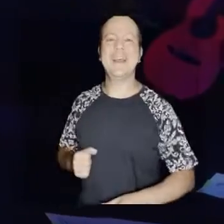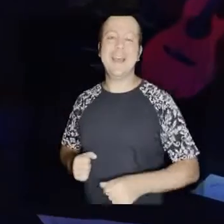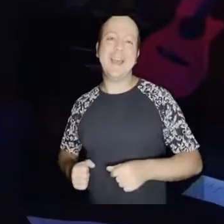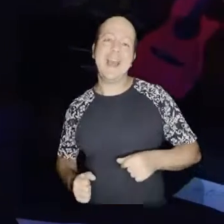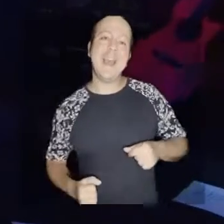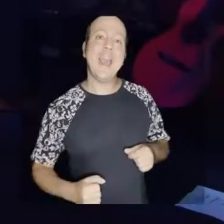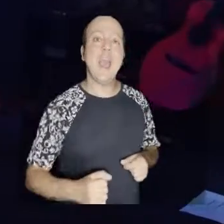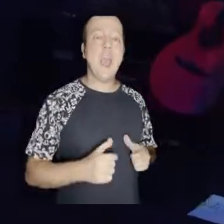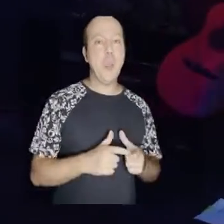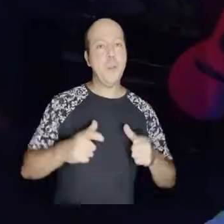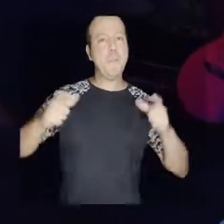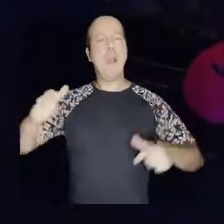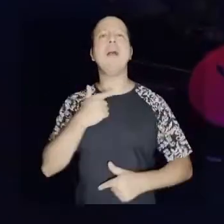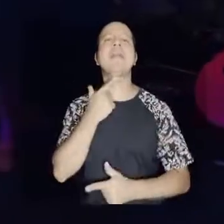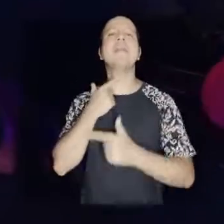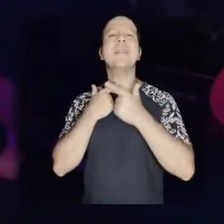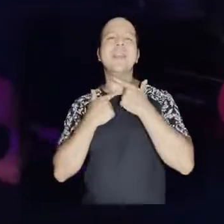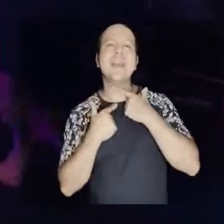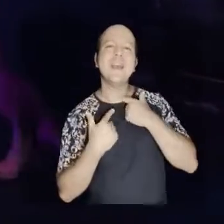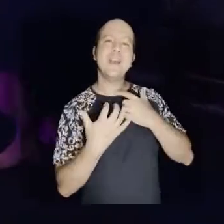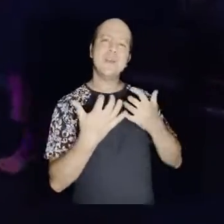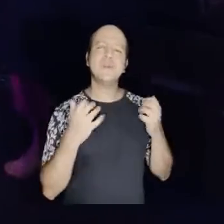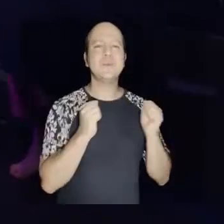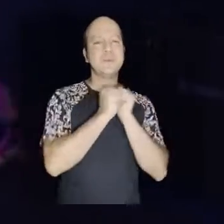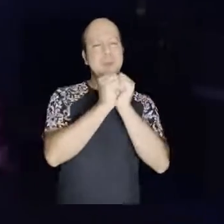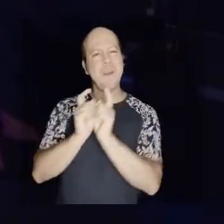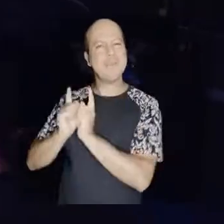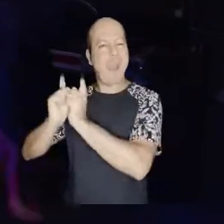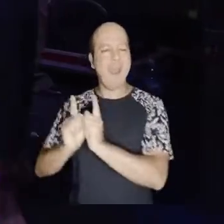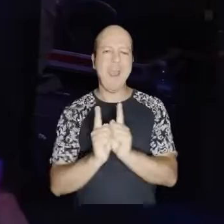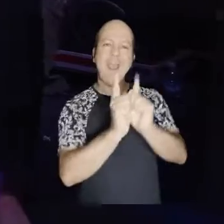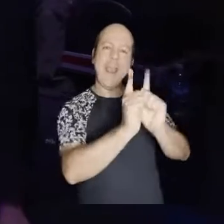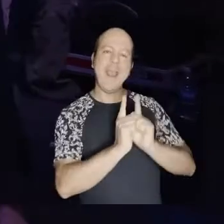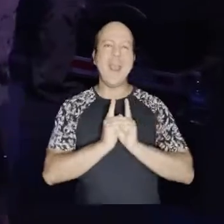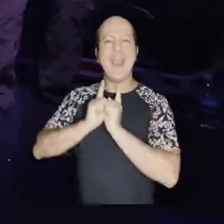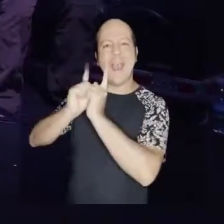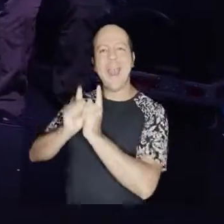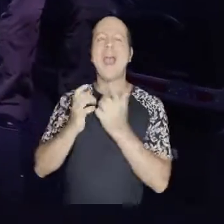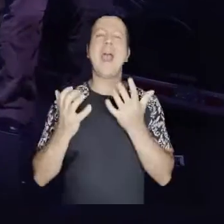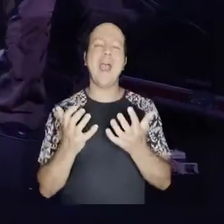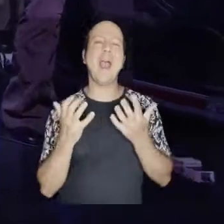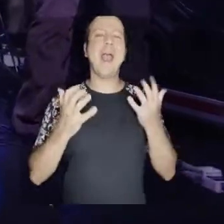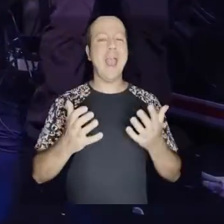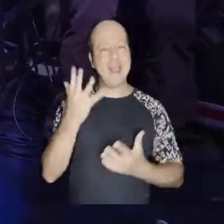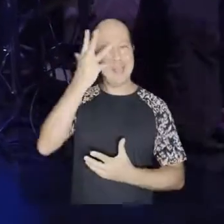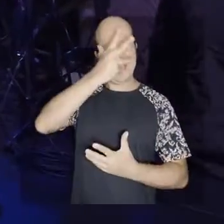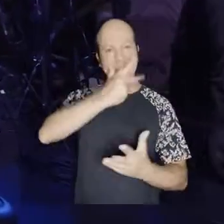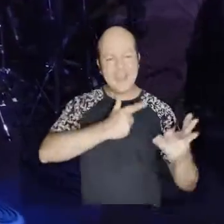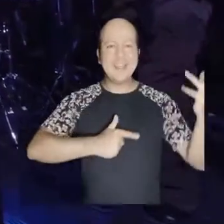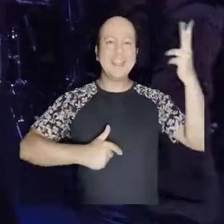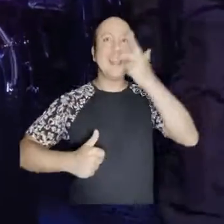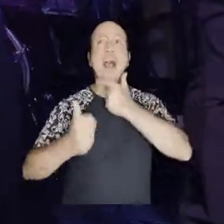ao microfone e ao violão. Em letras pretas, Lua Comanche. Júlia Mestre, Zé Ibarra, Lucas Nunes e